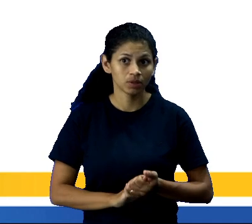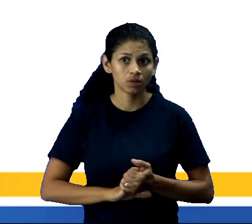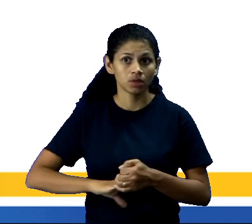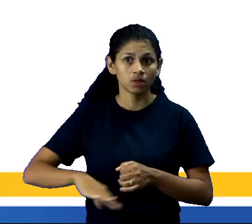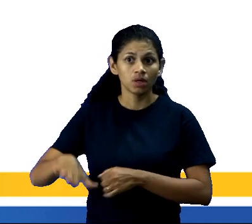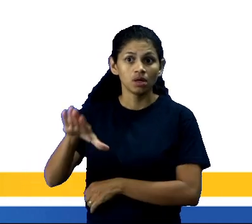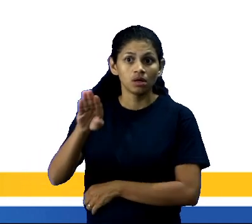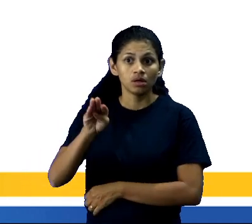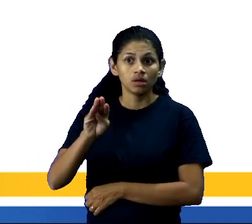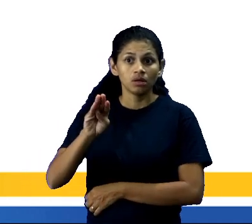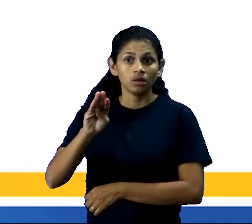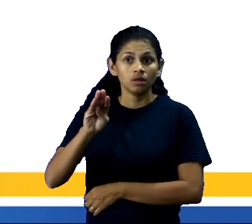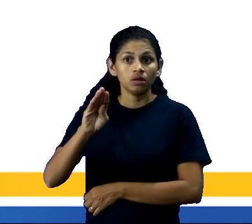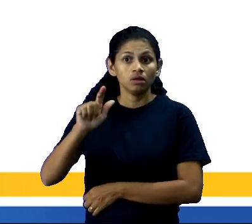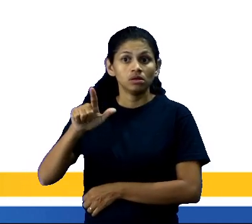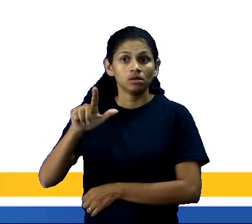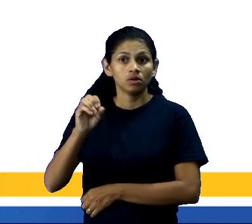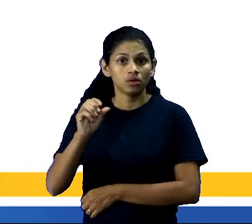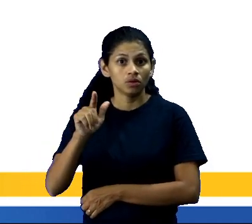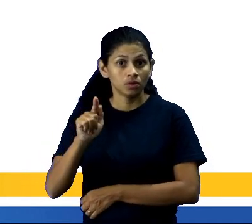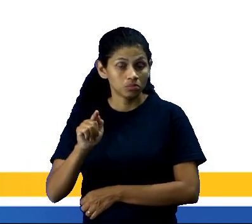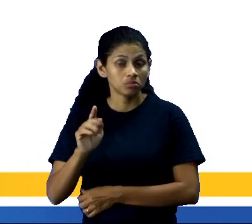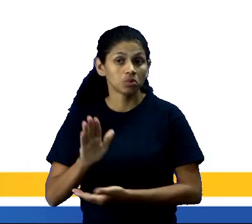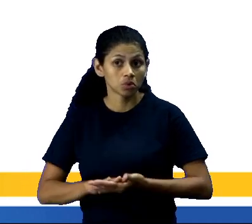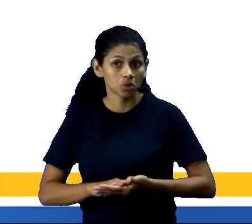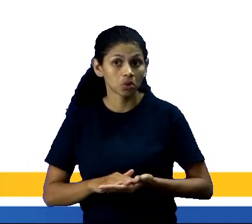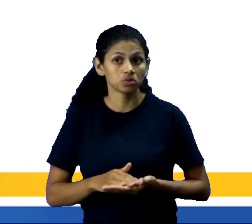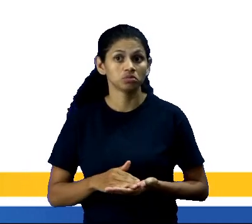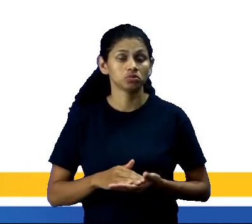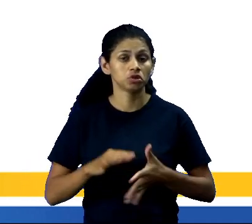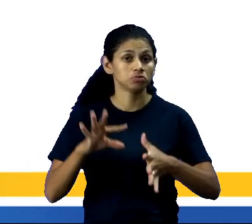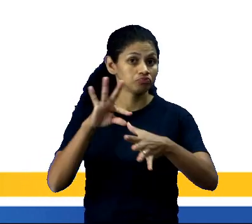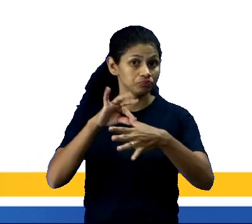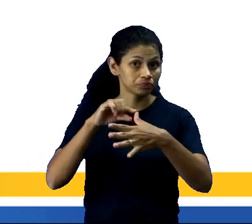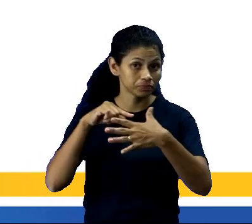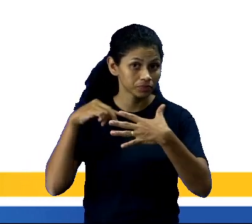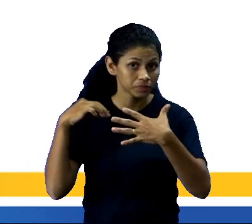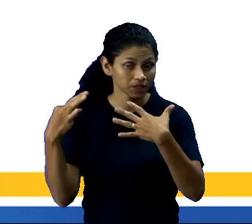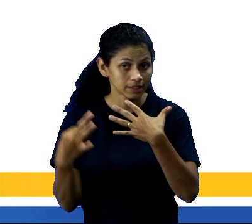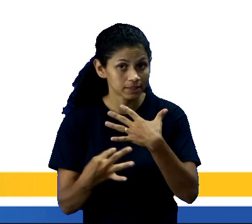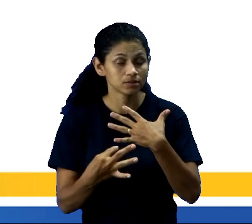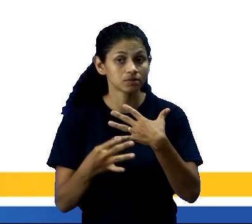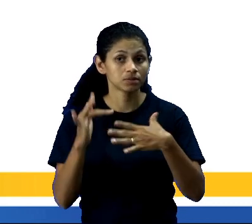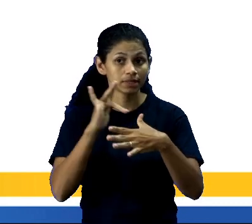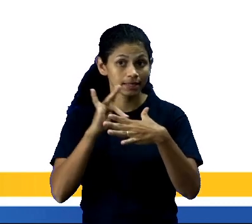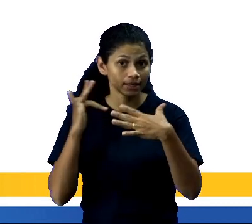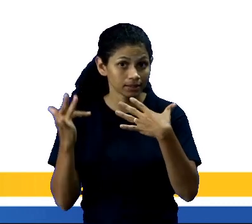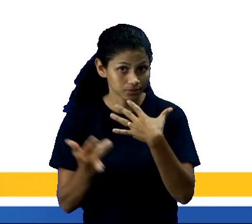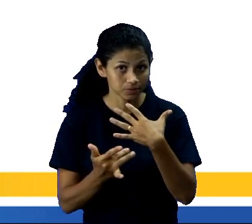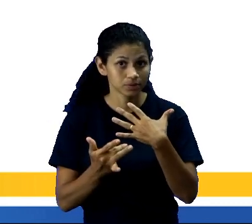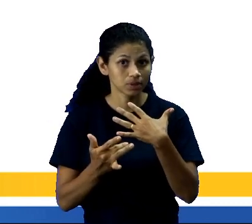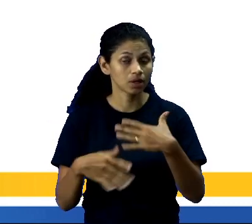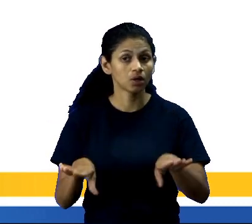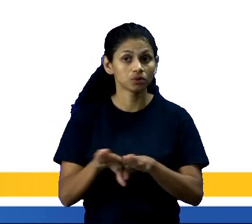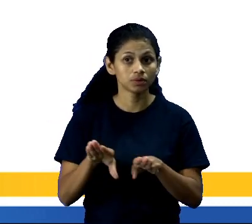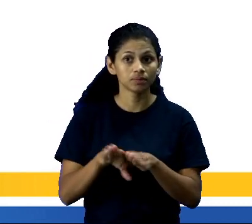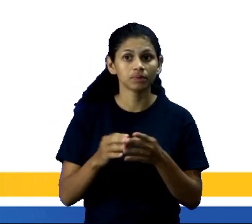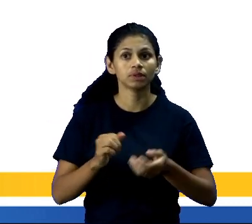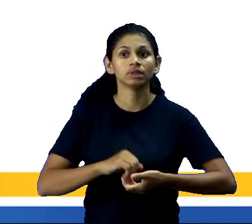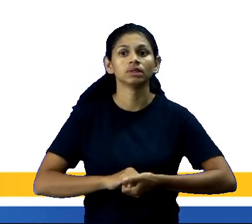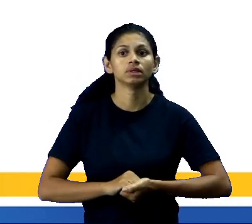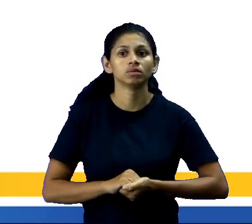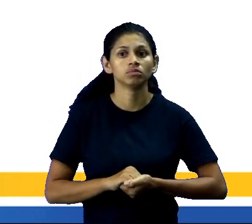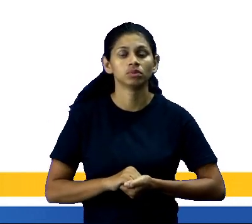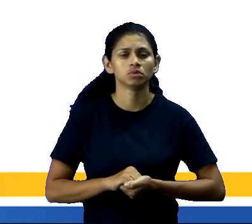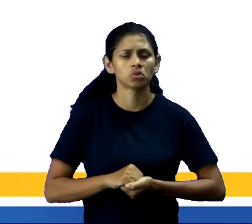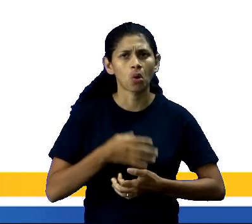e redes sociais, né, mais atual, as pessoas comentam muito, colocam seu posicionamento nos blogs, nas redes sociais,